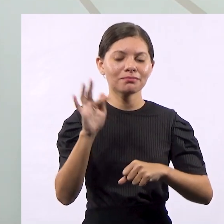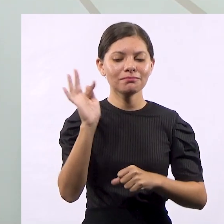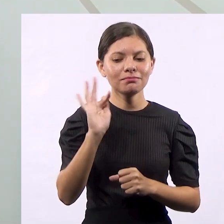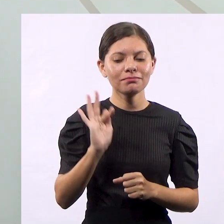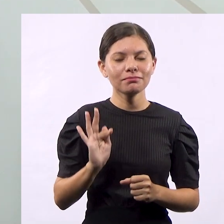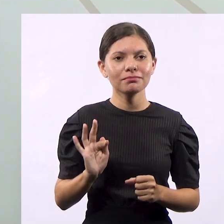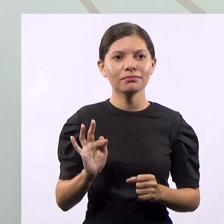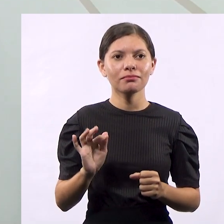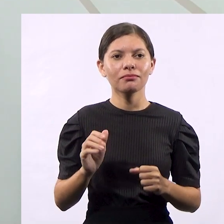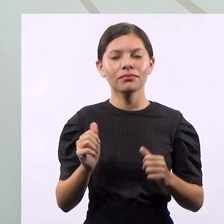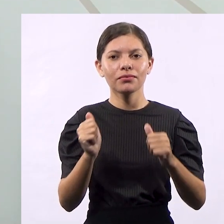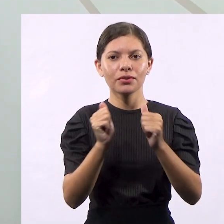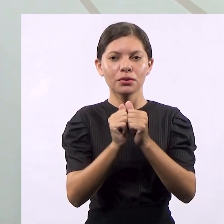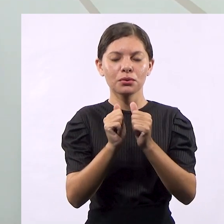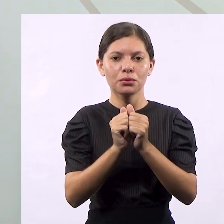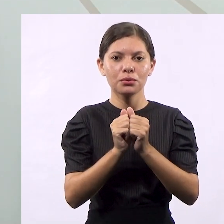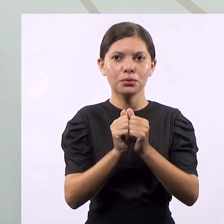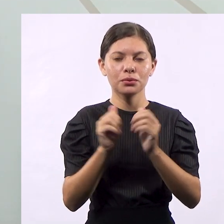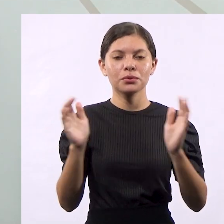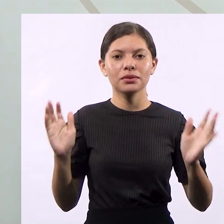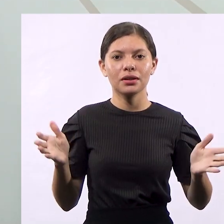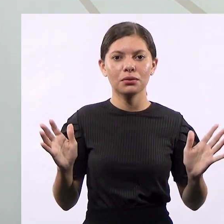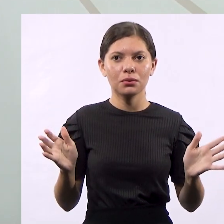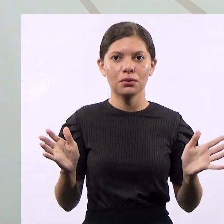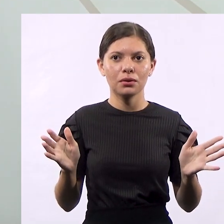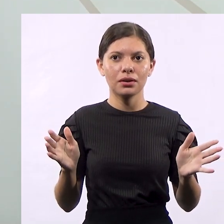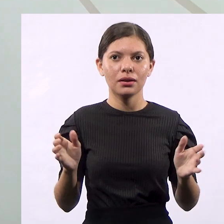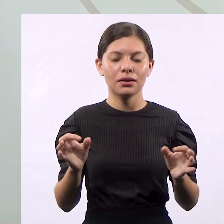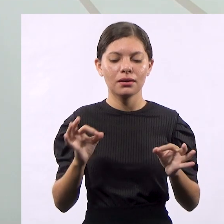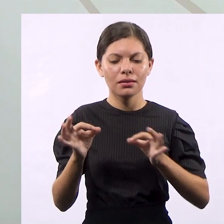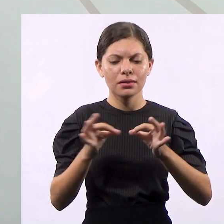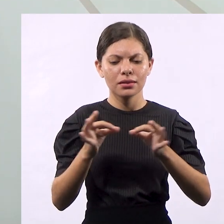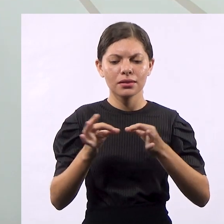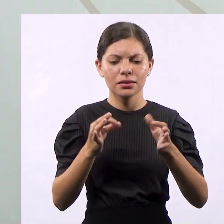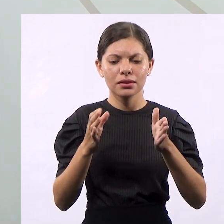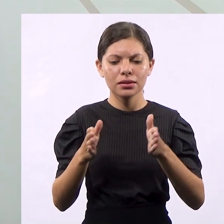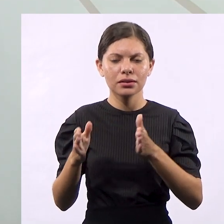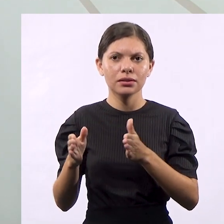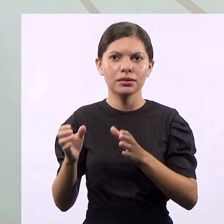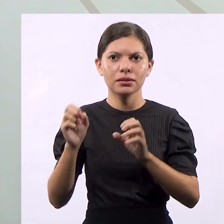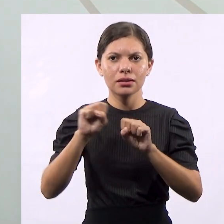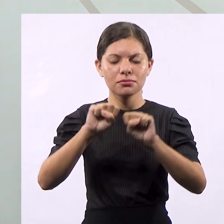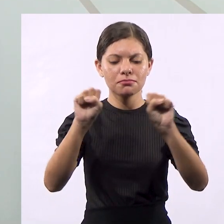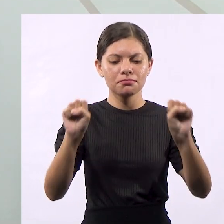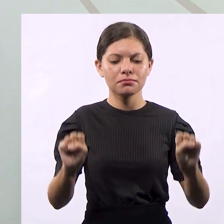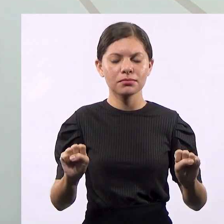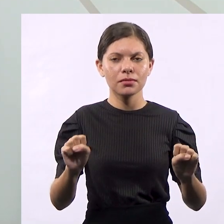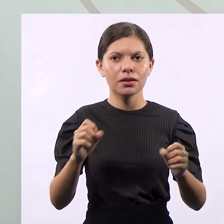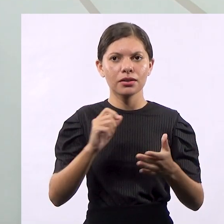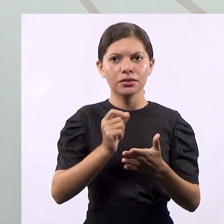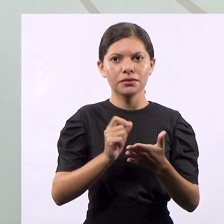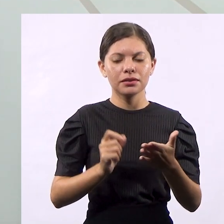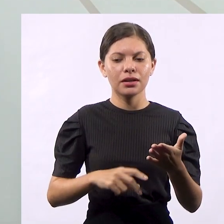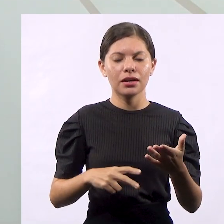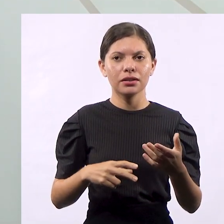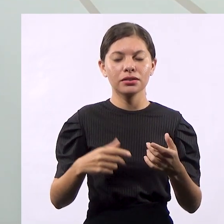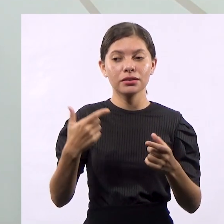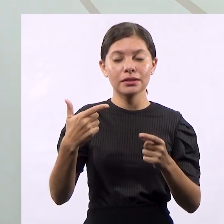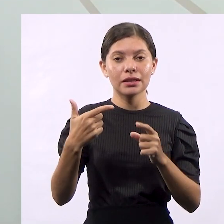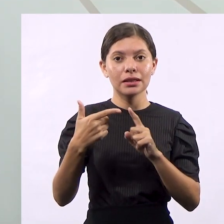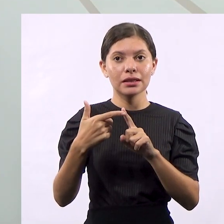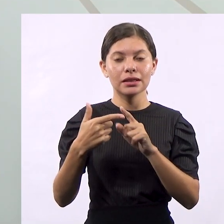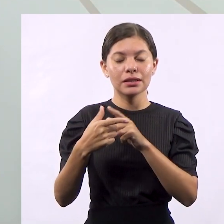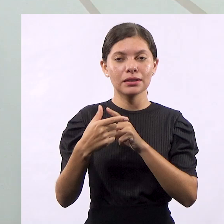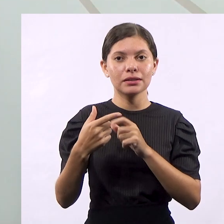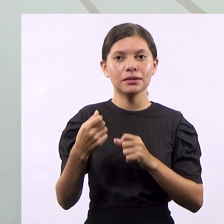estamos reunidos aqui nesse momento para organizar e sistematizar a nossa atividade do eixo 2. Eu sou a